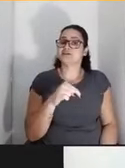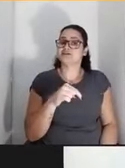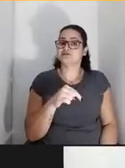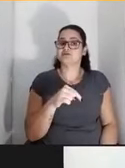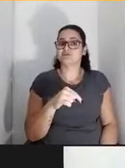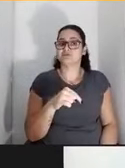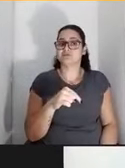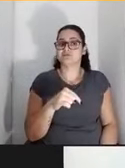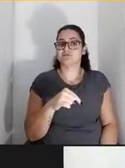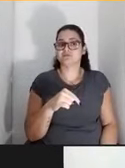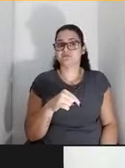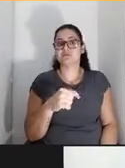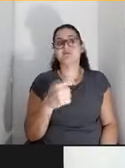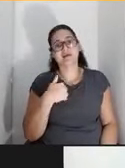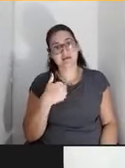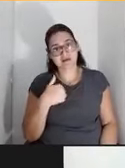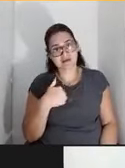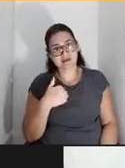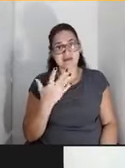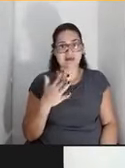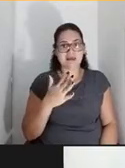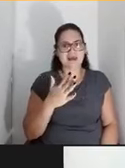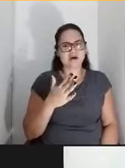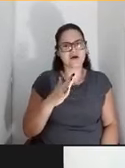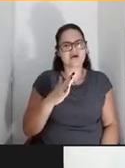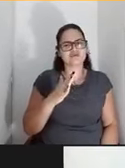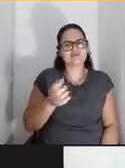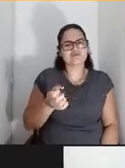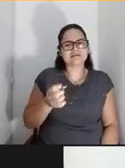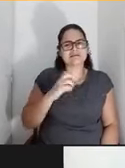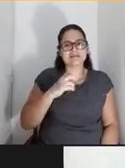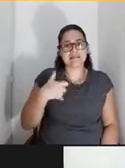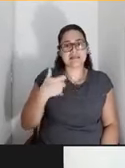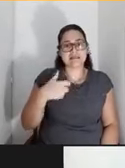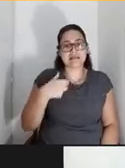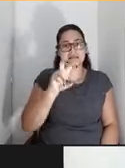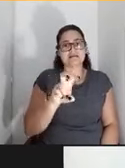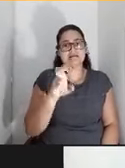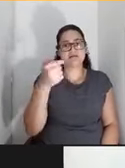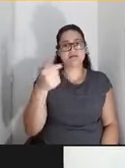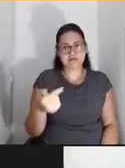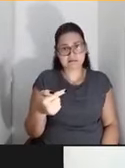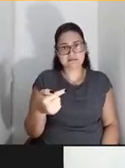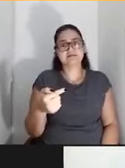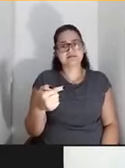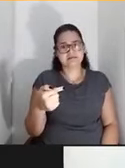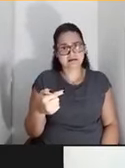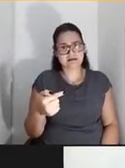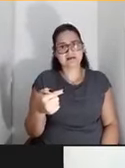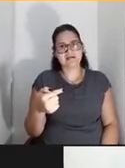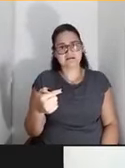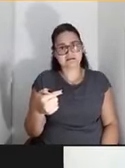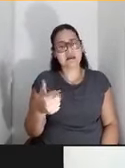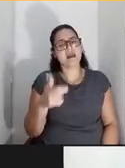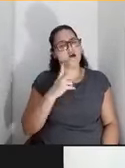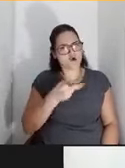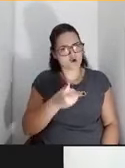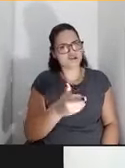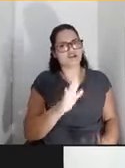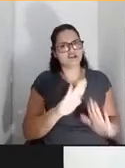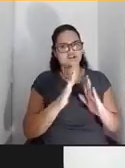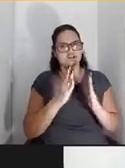Eu costumo dizer que eu sou das caçulinhas e eu já tenho 57 anos. Eu insisto em estar na escola, mas eu já deveria